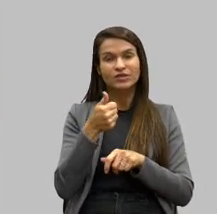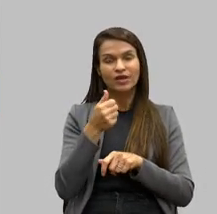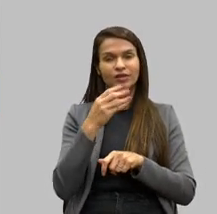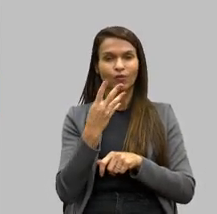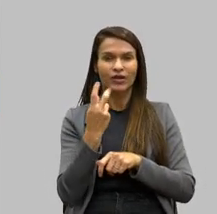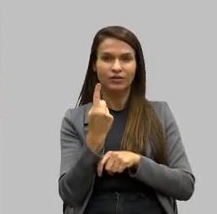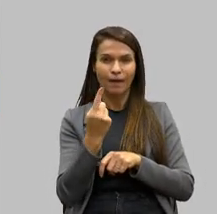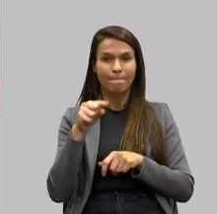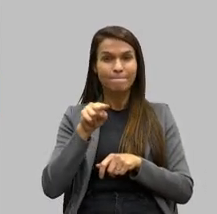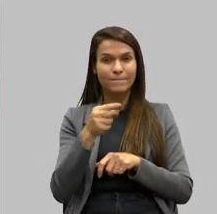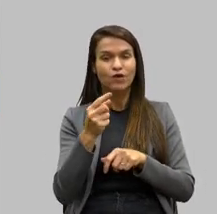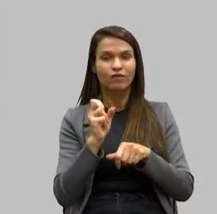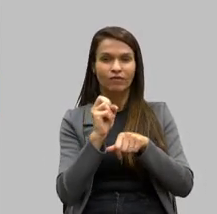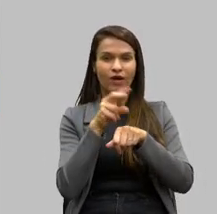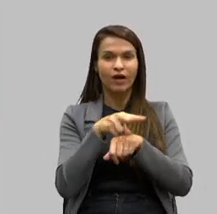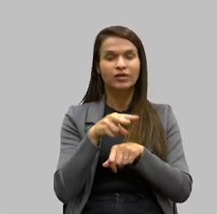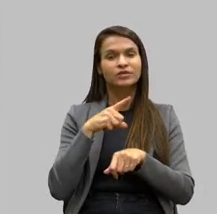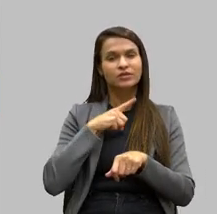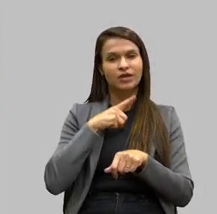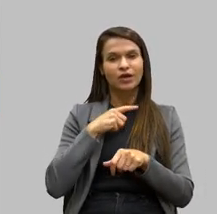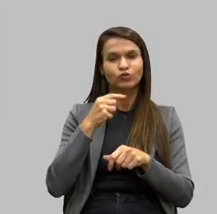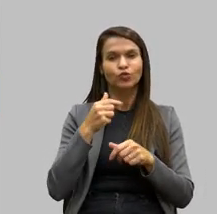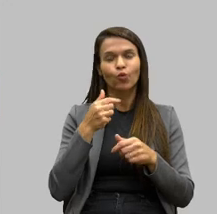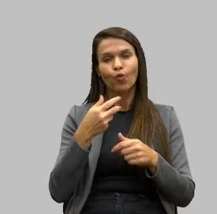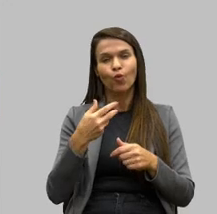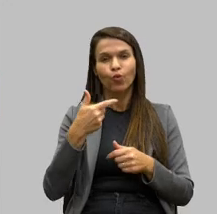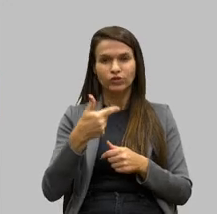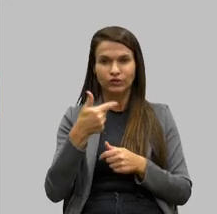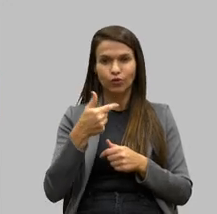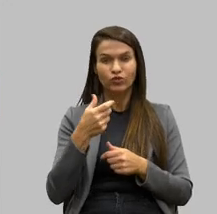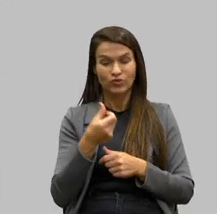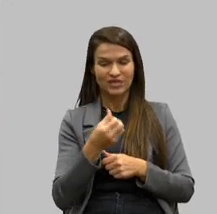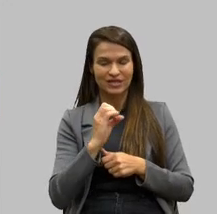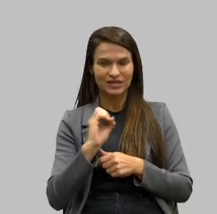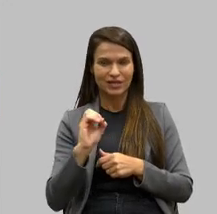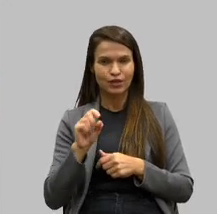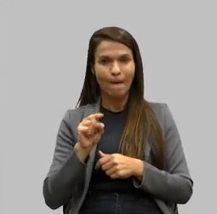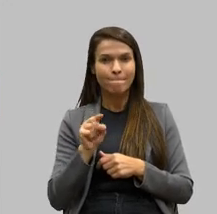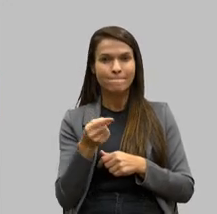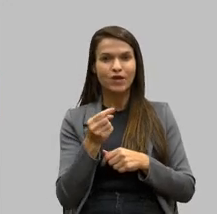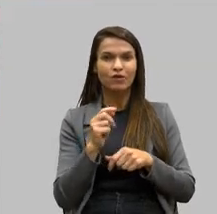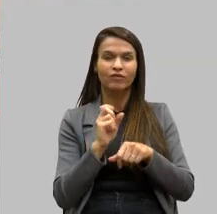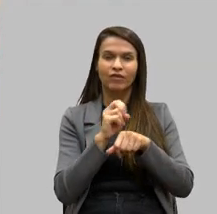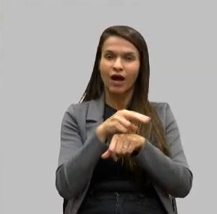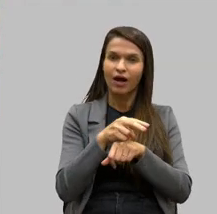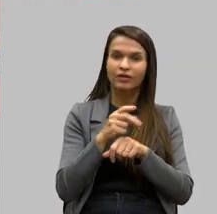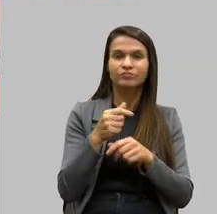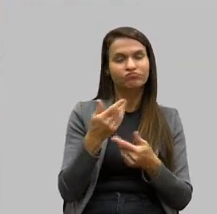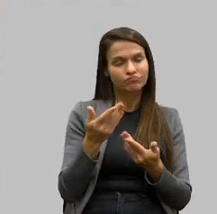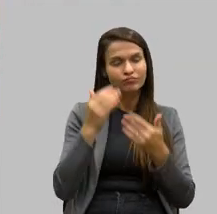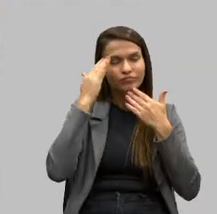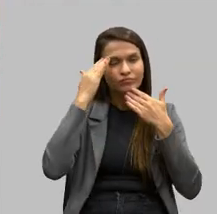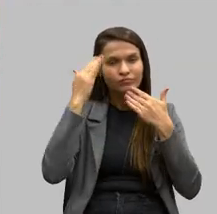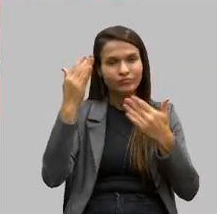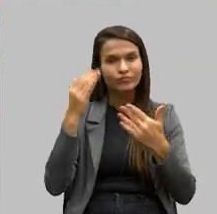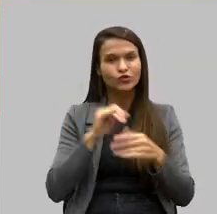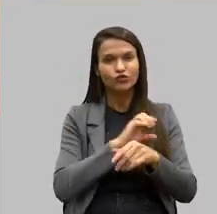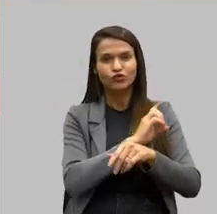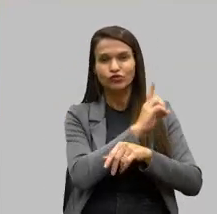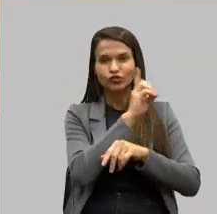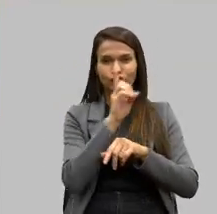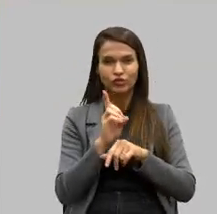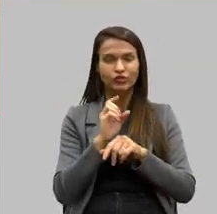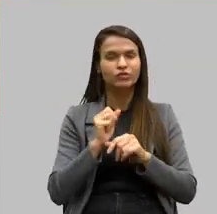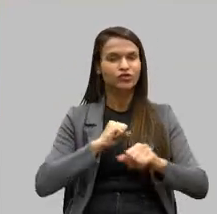ofertadas, tendo o segundo lugar com apenas 60 mil vagas. No mais, muito obrigado, espero que a gente tenha um dia aqui de debate muito